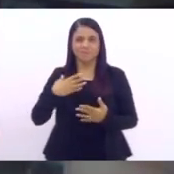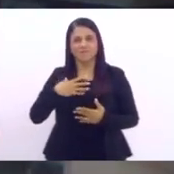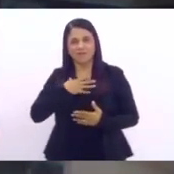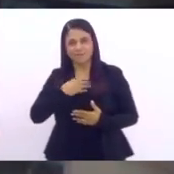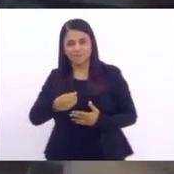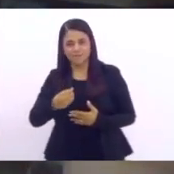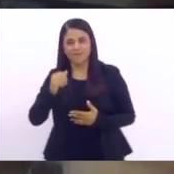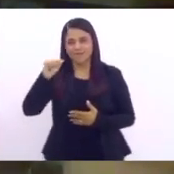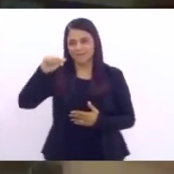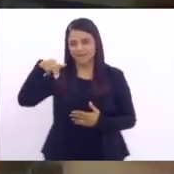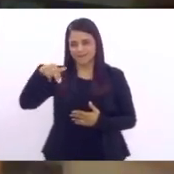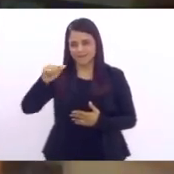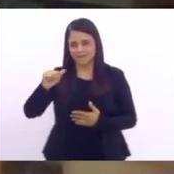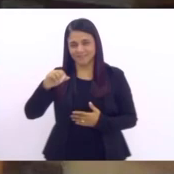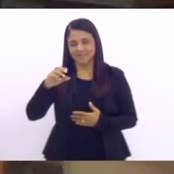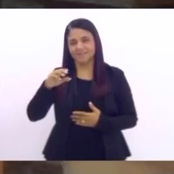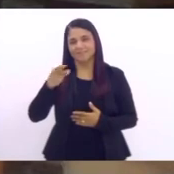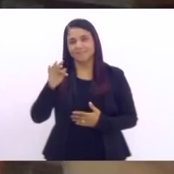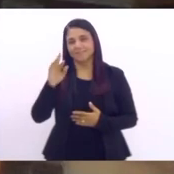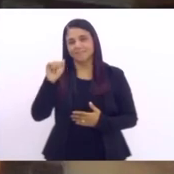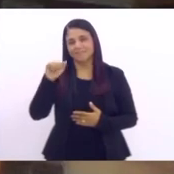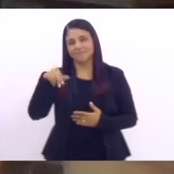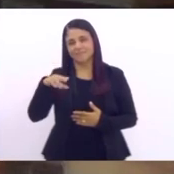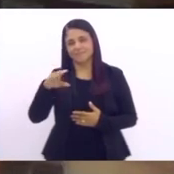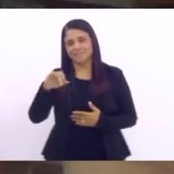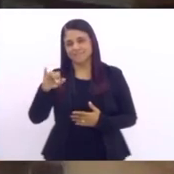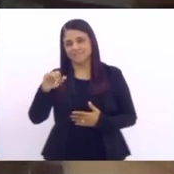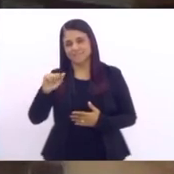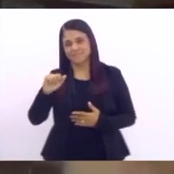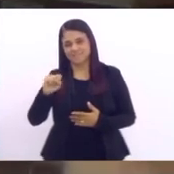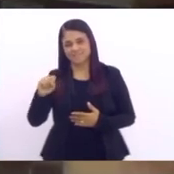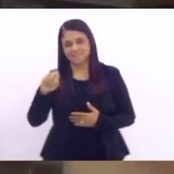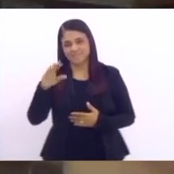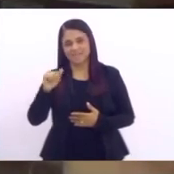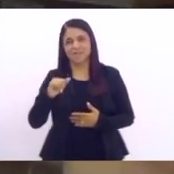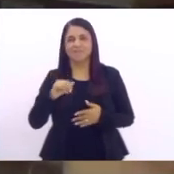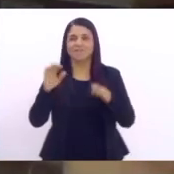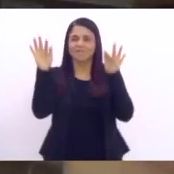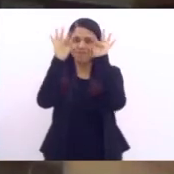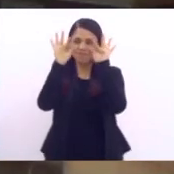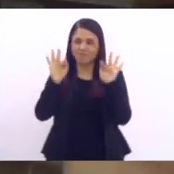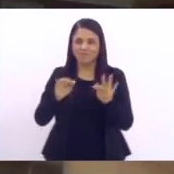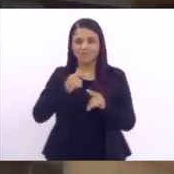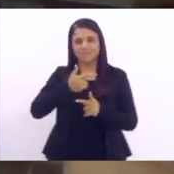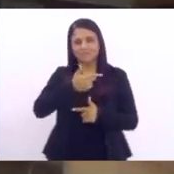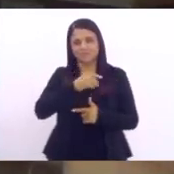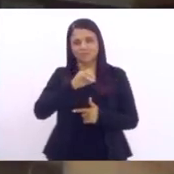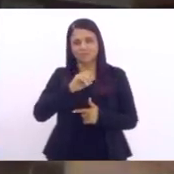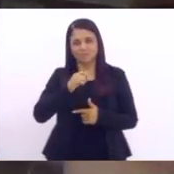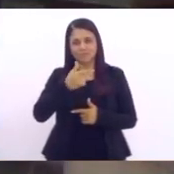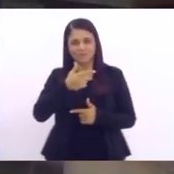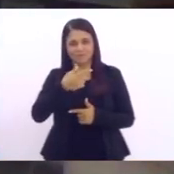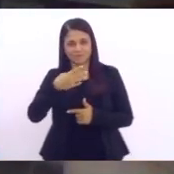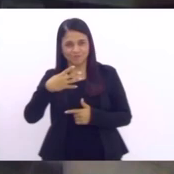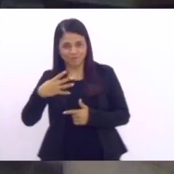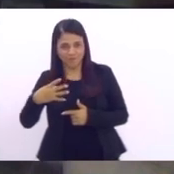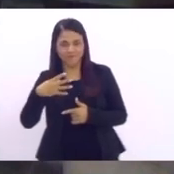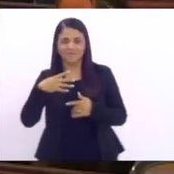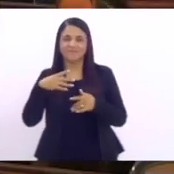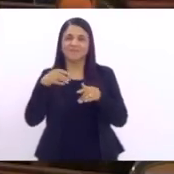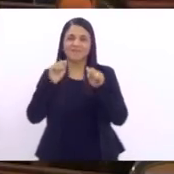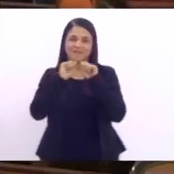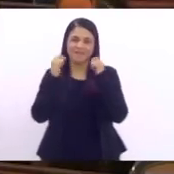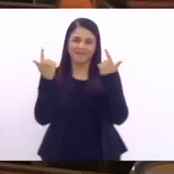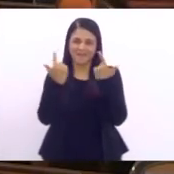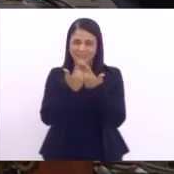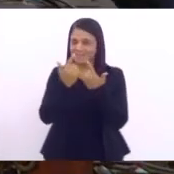nova, mandando um feliz 2024 para todo mundo na LERJ. Muito obrigada, obrigado. Obrigada, fofinha. Graças a Deus que não